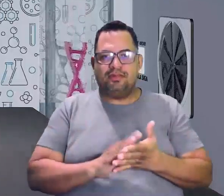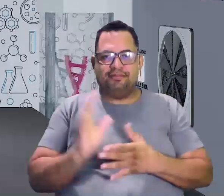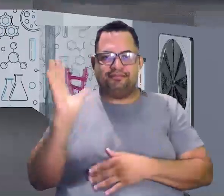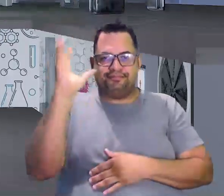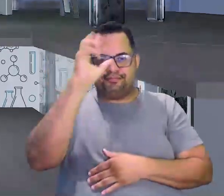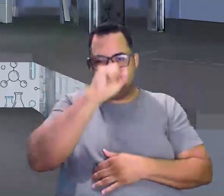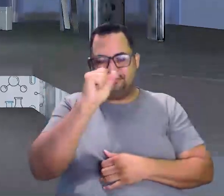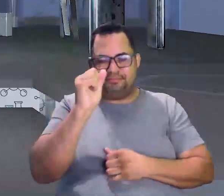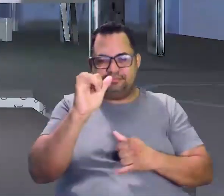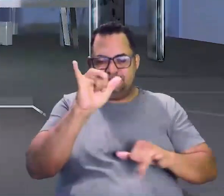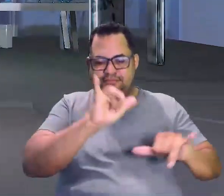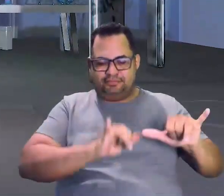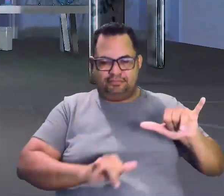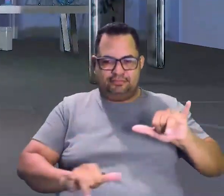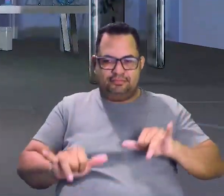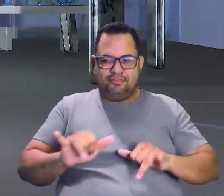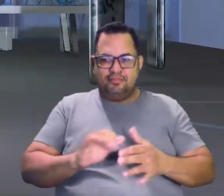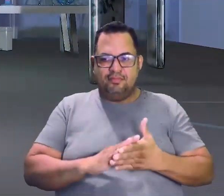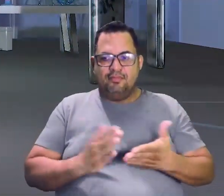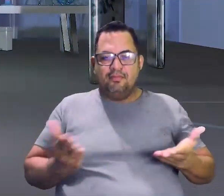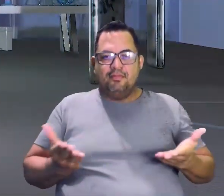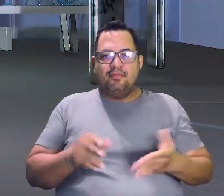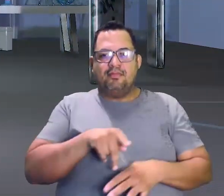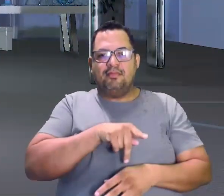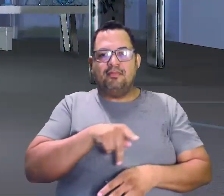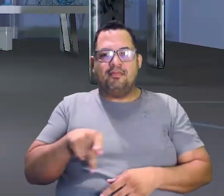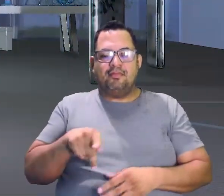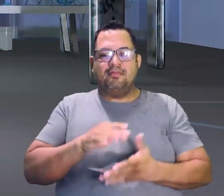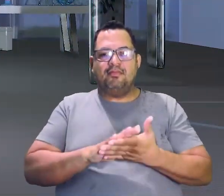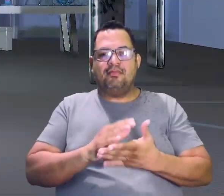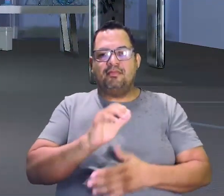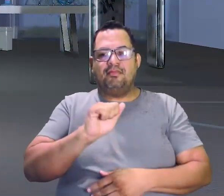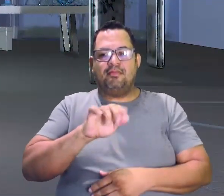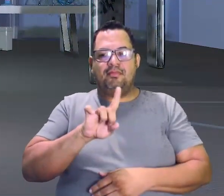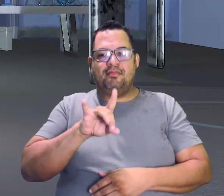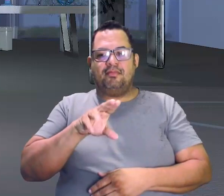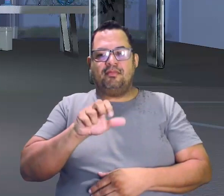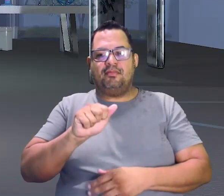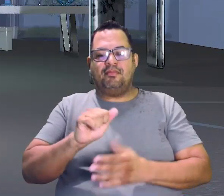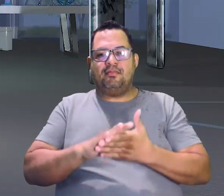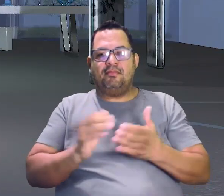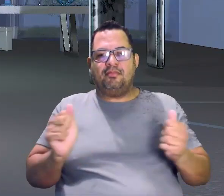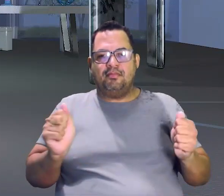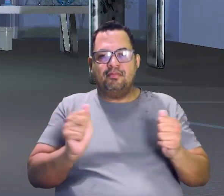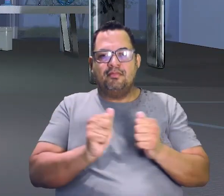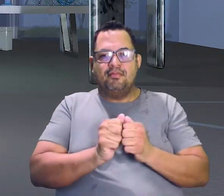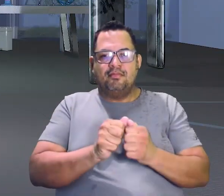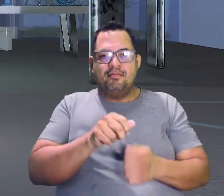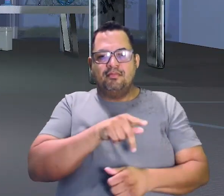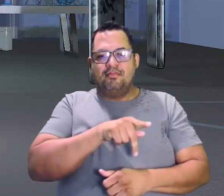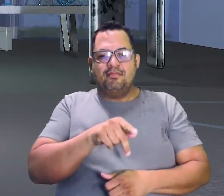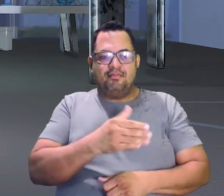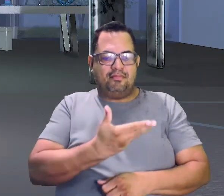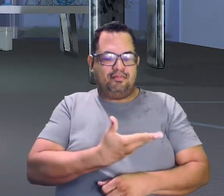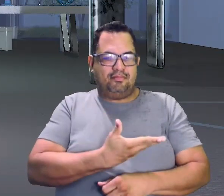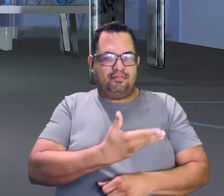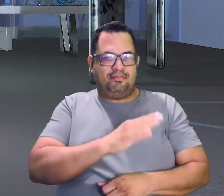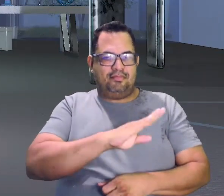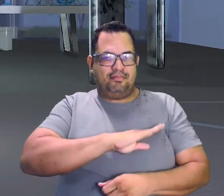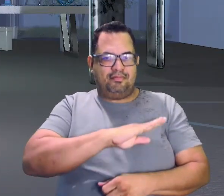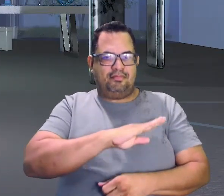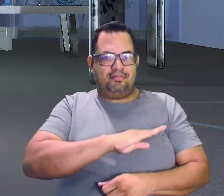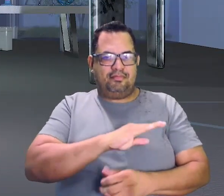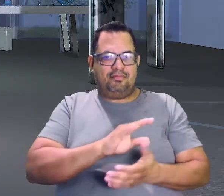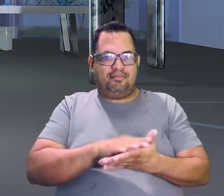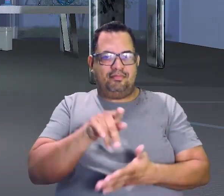aprender química, hein? Aqui é o professor Almeida, tá bom? E juntamente com minha colega...